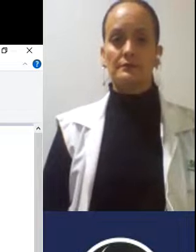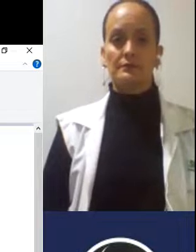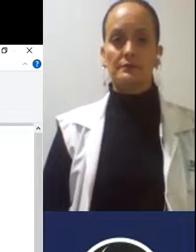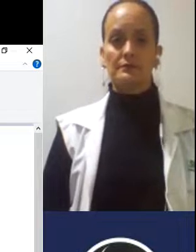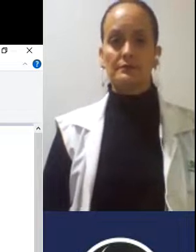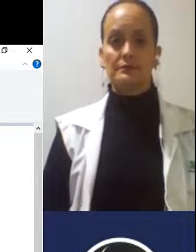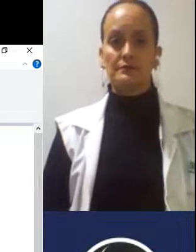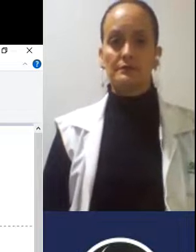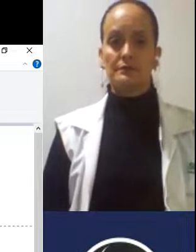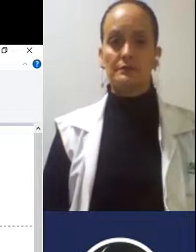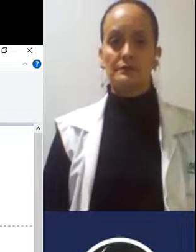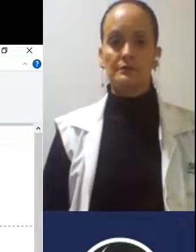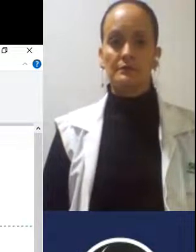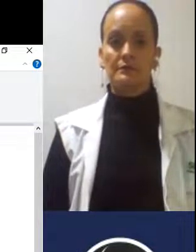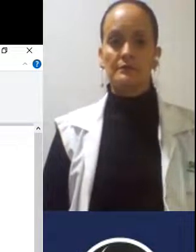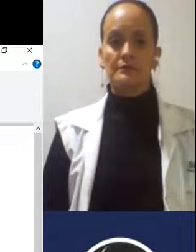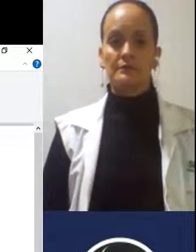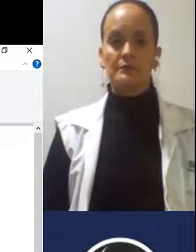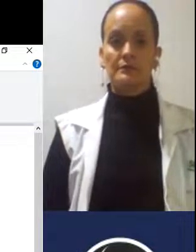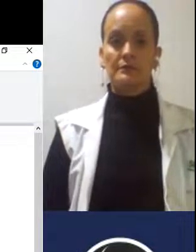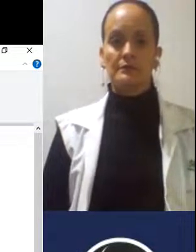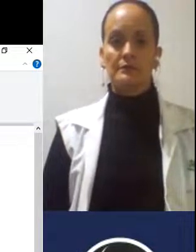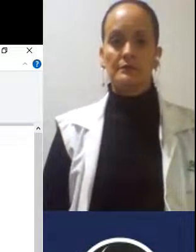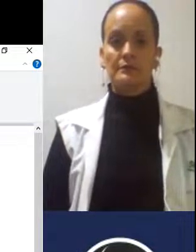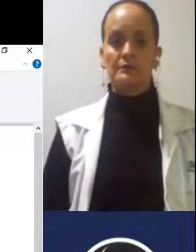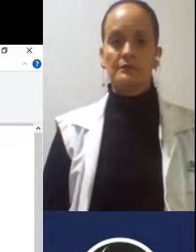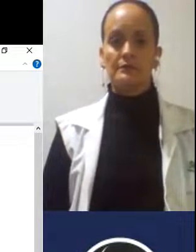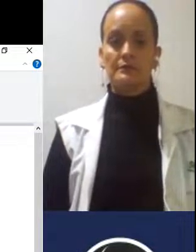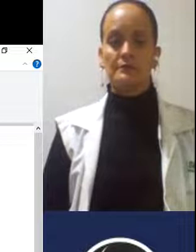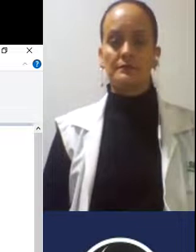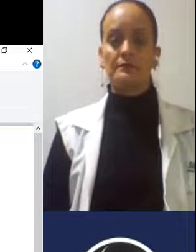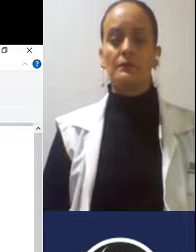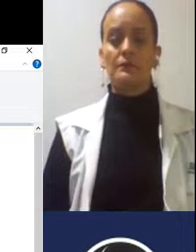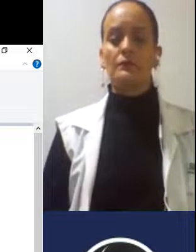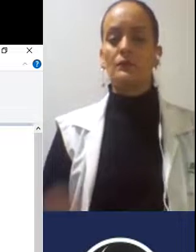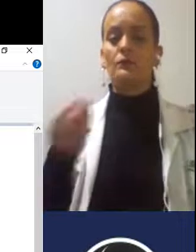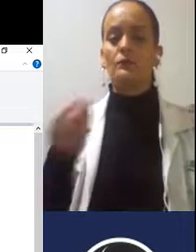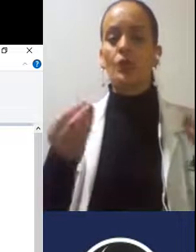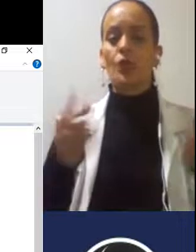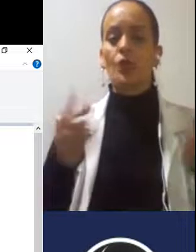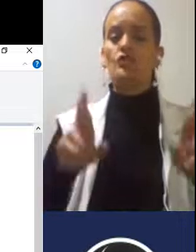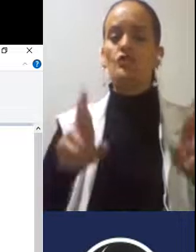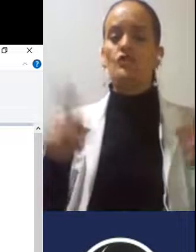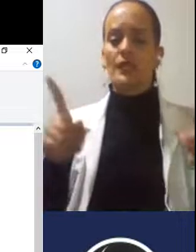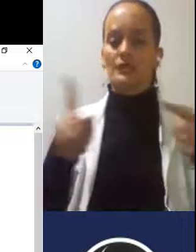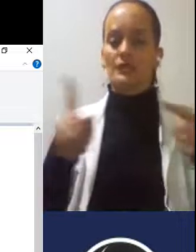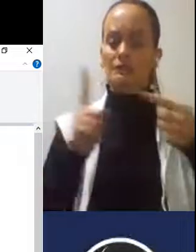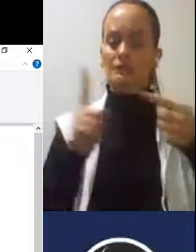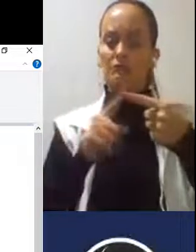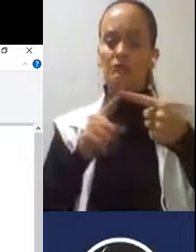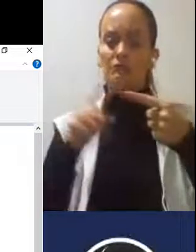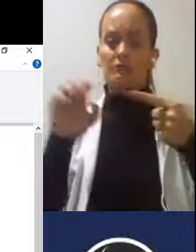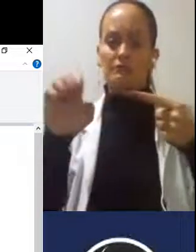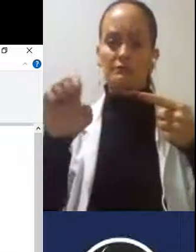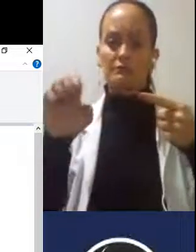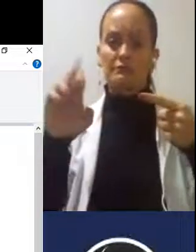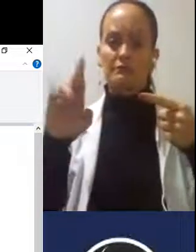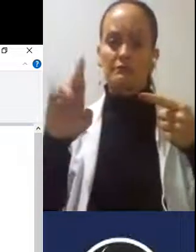Então, agora, qual que é a diferença do circuito em série para o circuito em paralelo? O circuito em